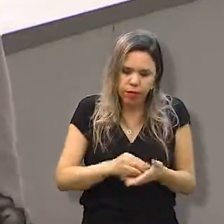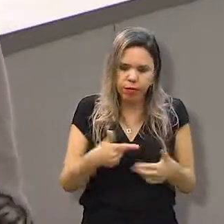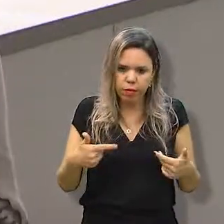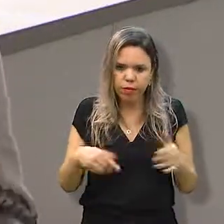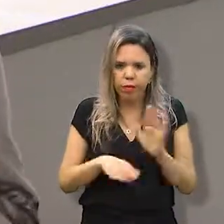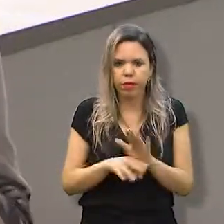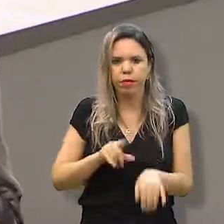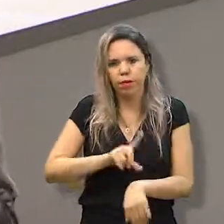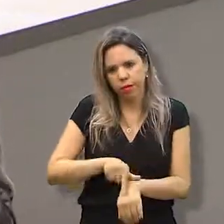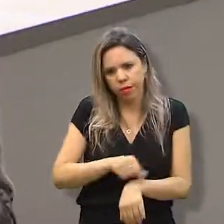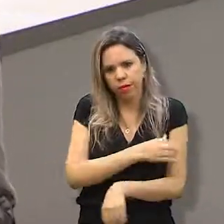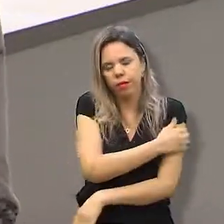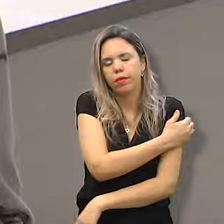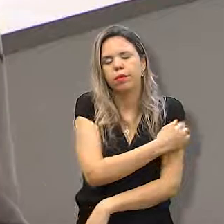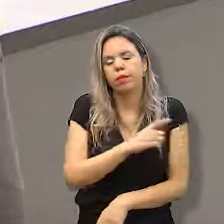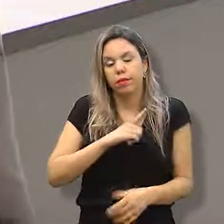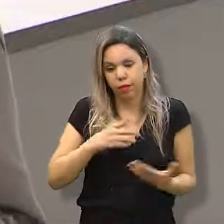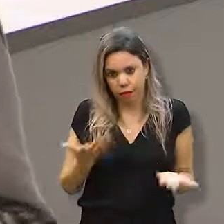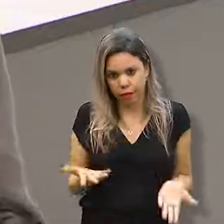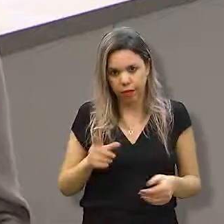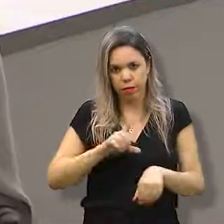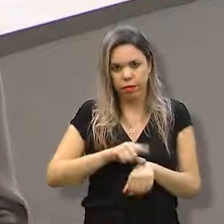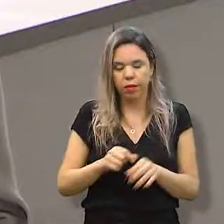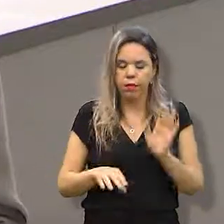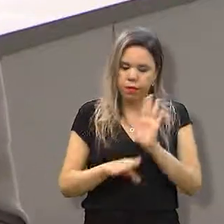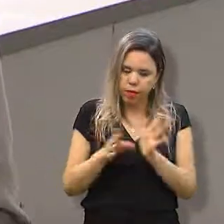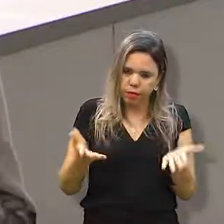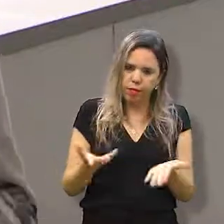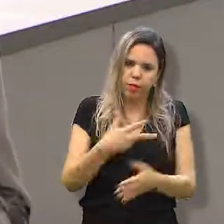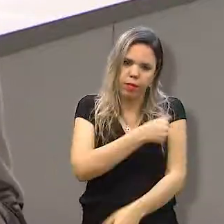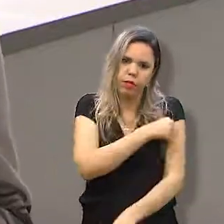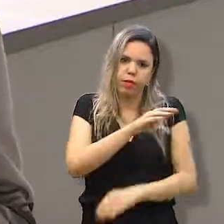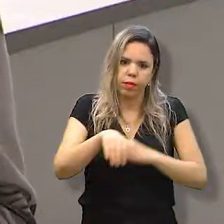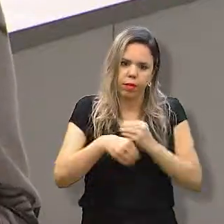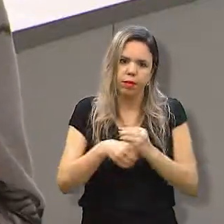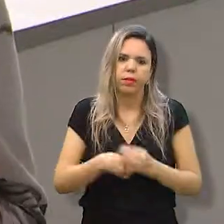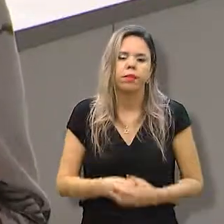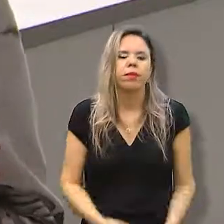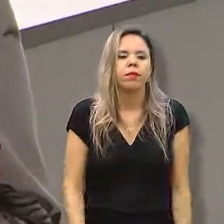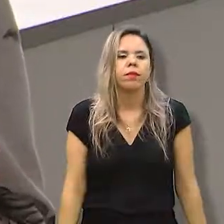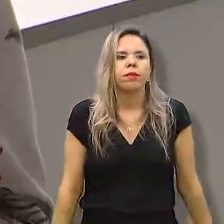ver e olha se tem alguma dose atrasada se tiver dose atrasada ela completa o esquema